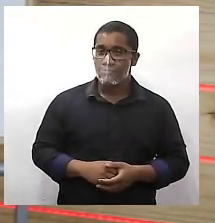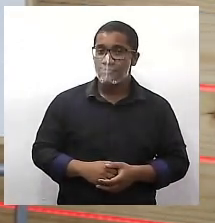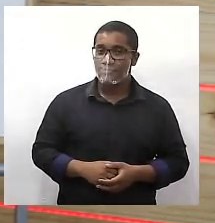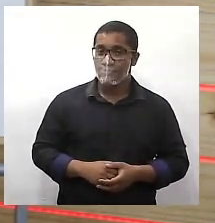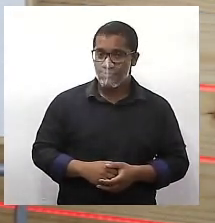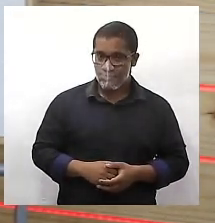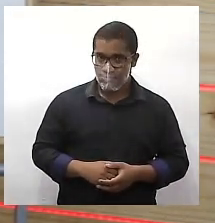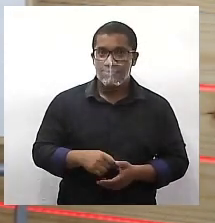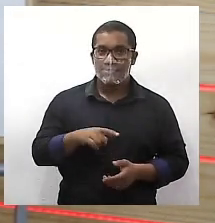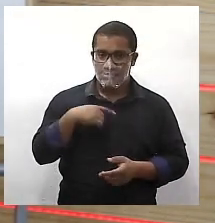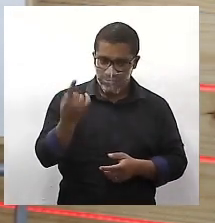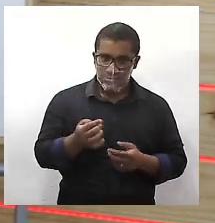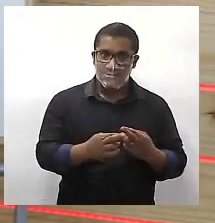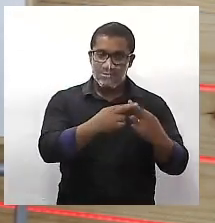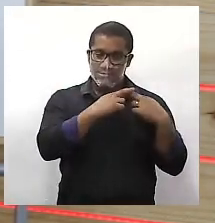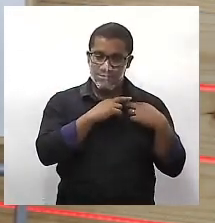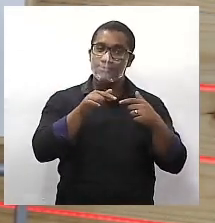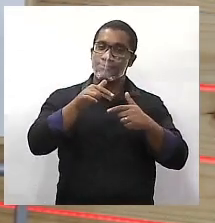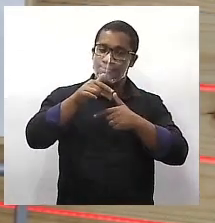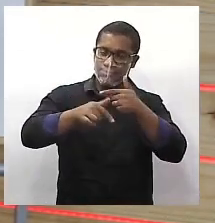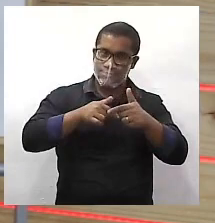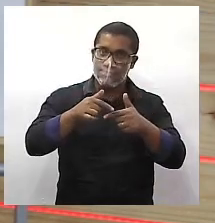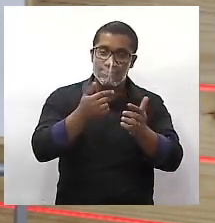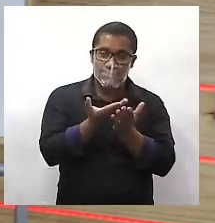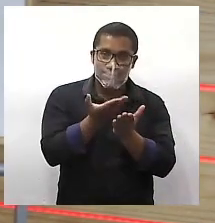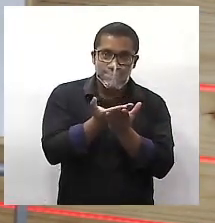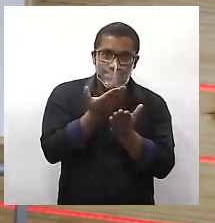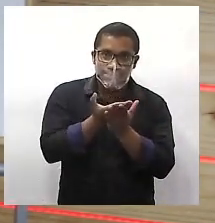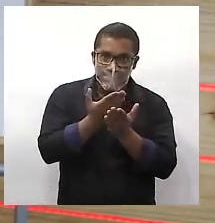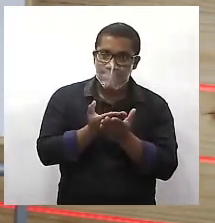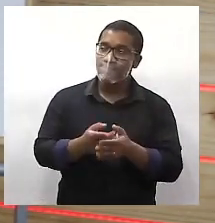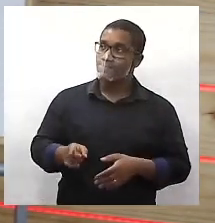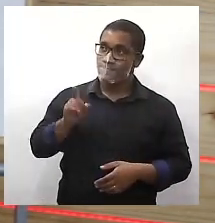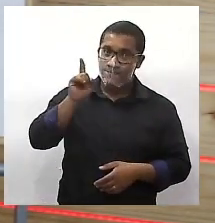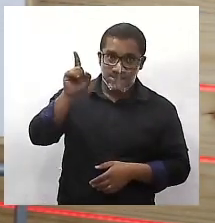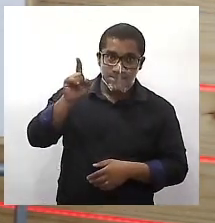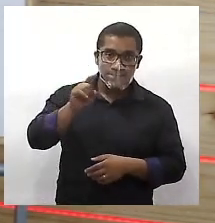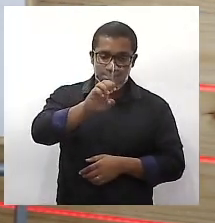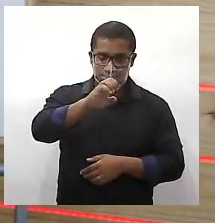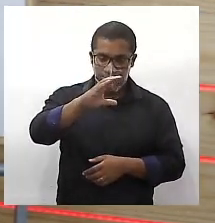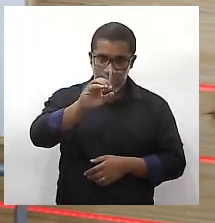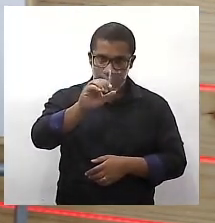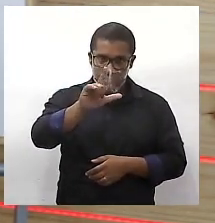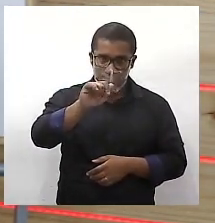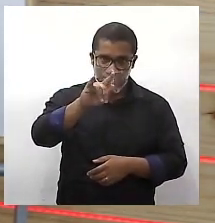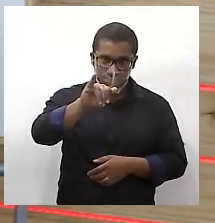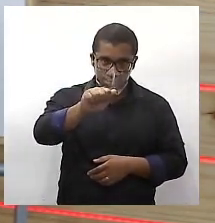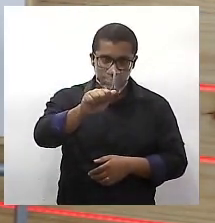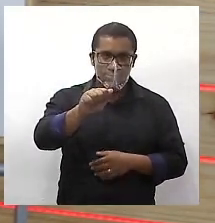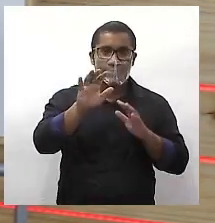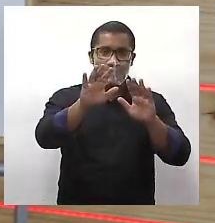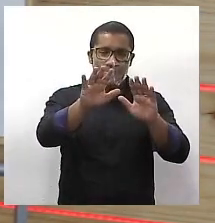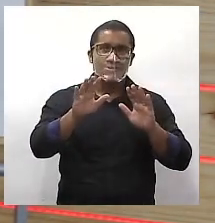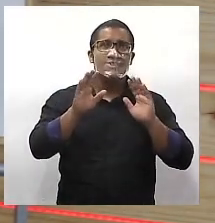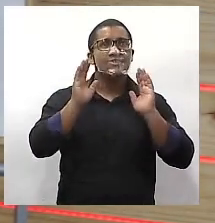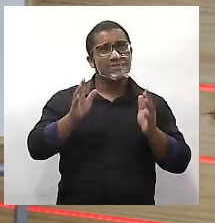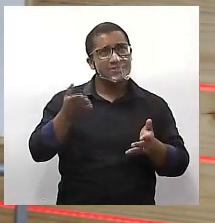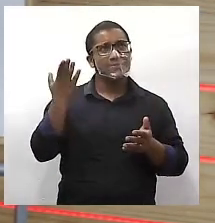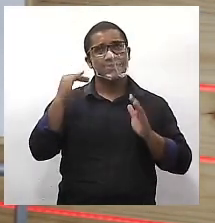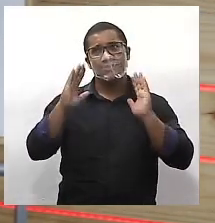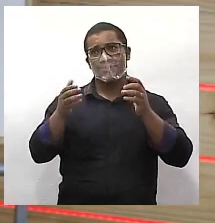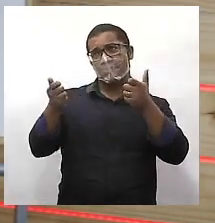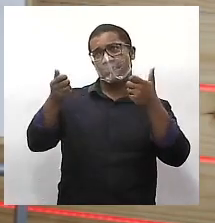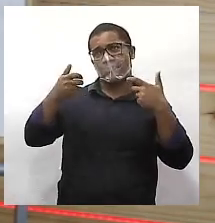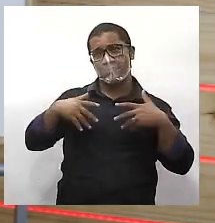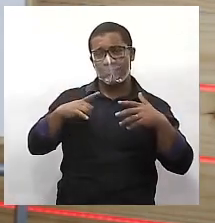nossa primeira obrigação do ano vai ser ecologia. A gente vai ter que trabalhar um monte de ecologia. E um detalhe, tá? Ah, André, eu já escutei que ecologia